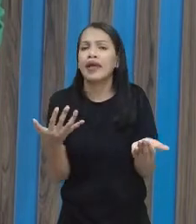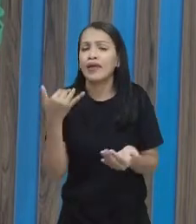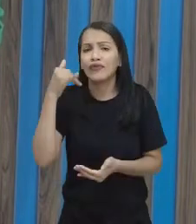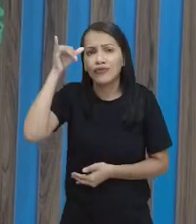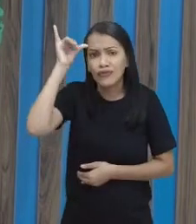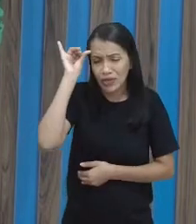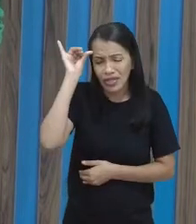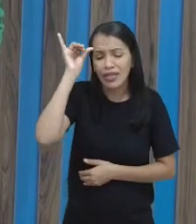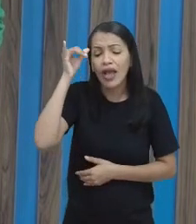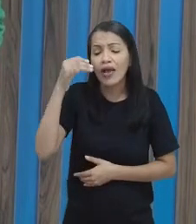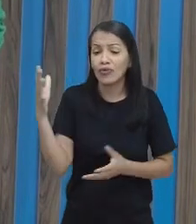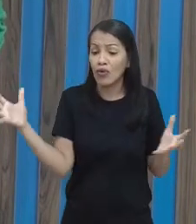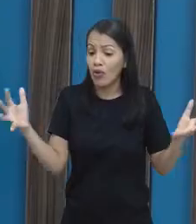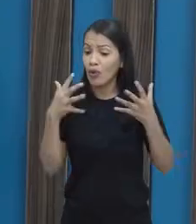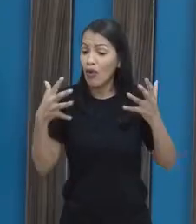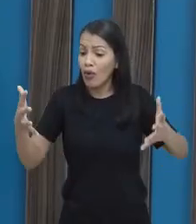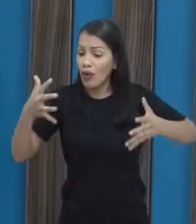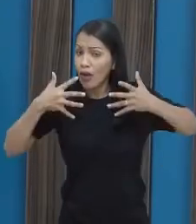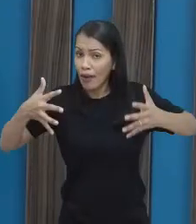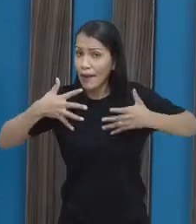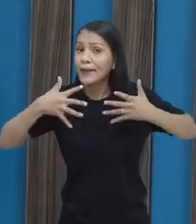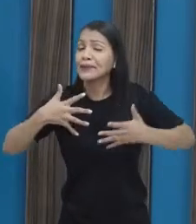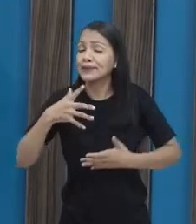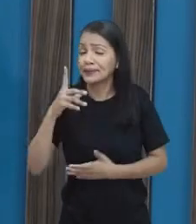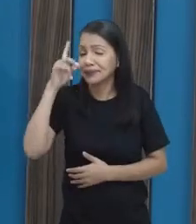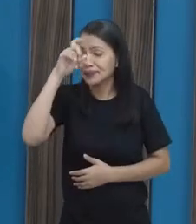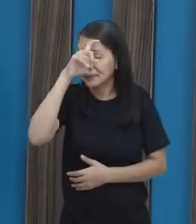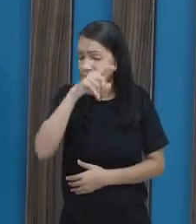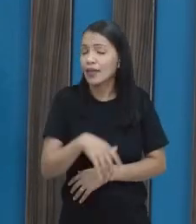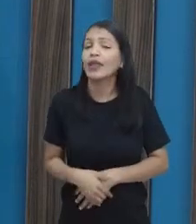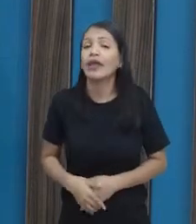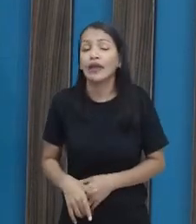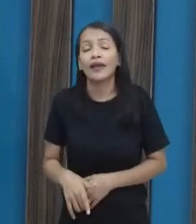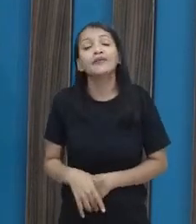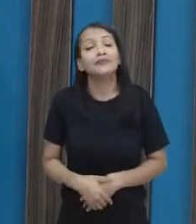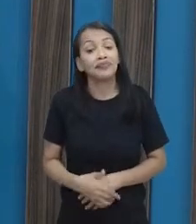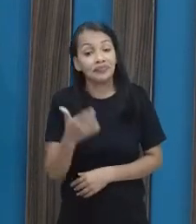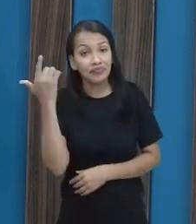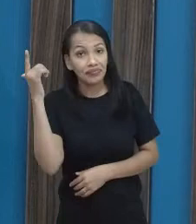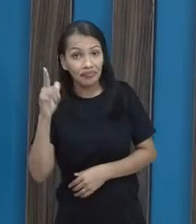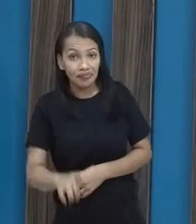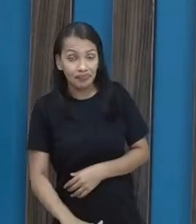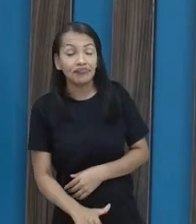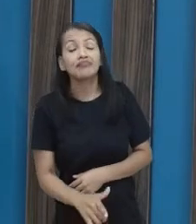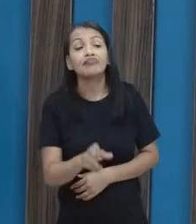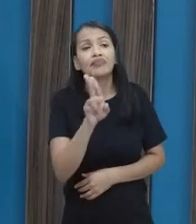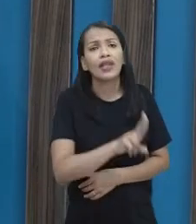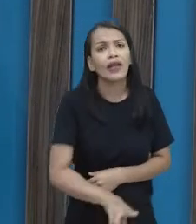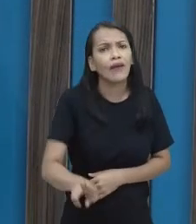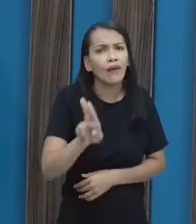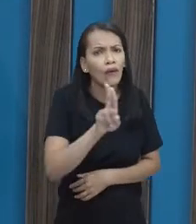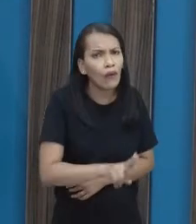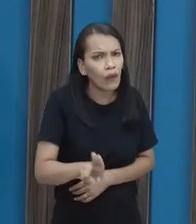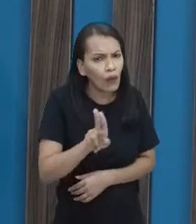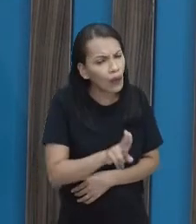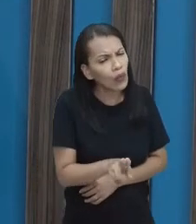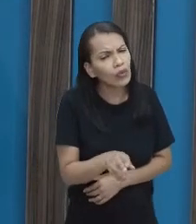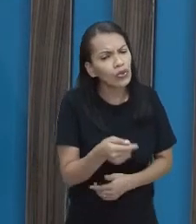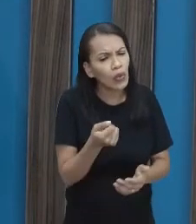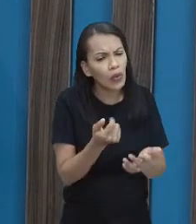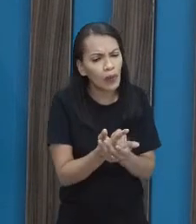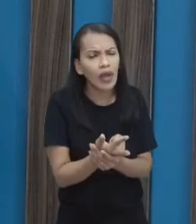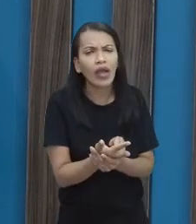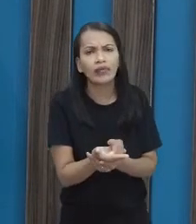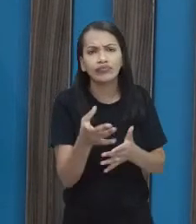bem complicado isso aí, né, professora? Pois é, Carol. E a gente vamos mais uma vez falar de consumo, né? Como a gente está falando de consumo, cada vez mais a carne